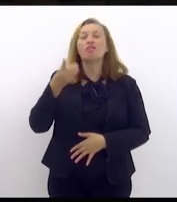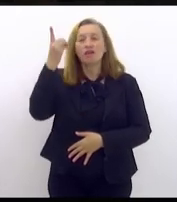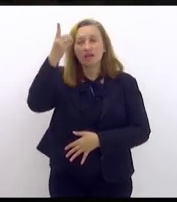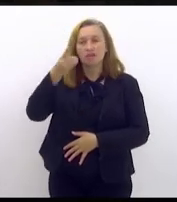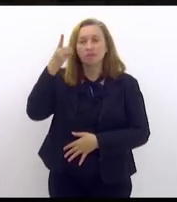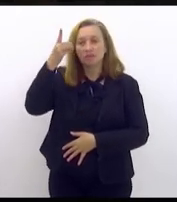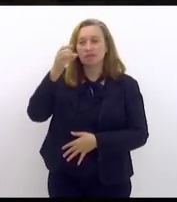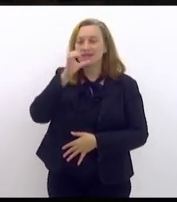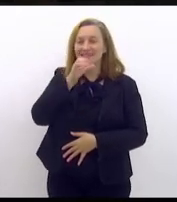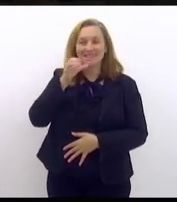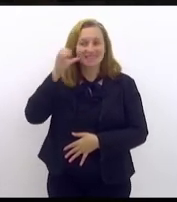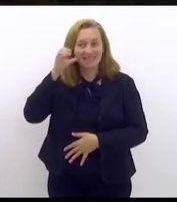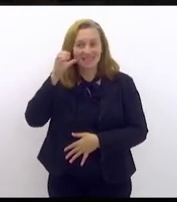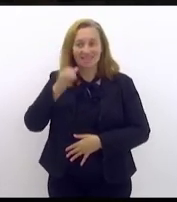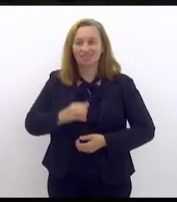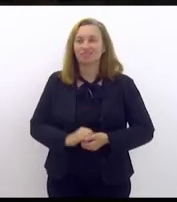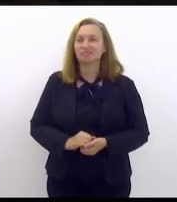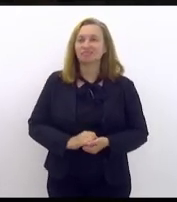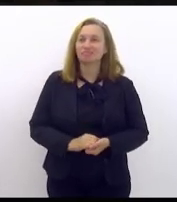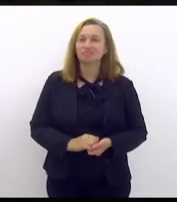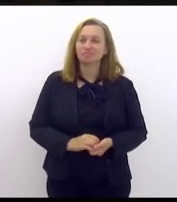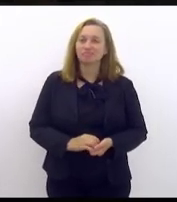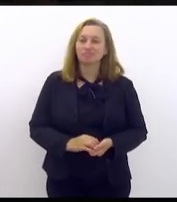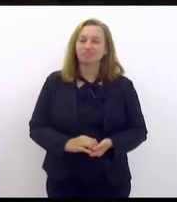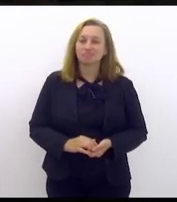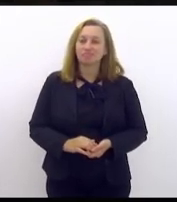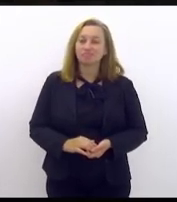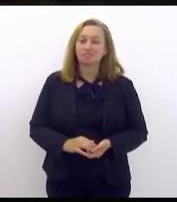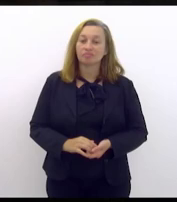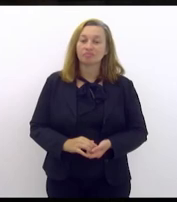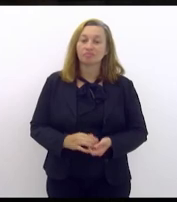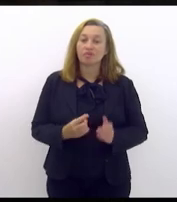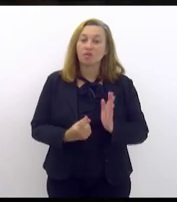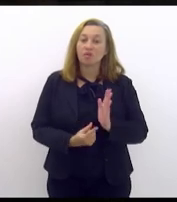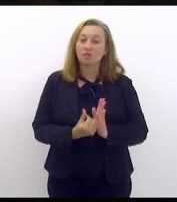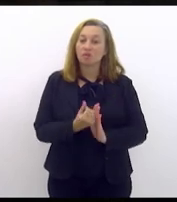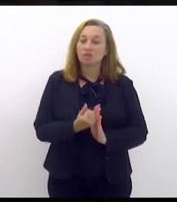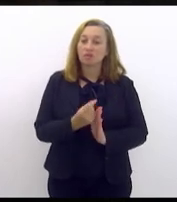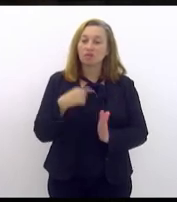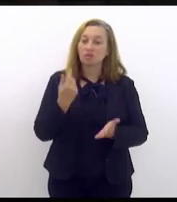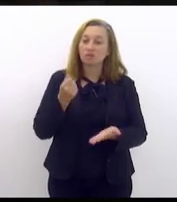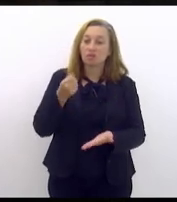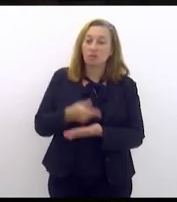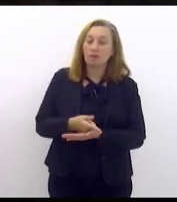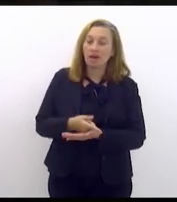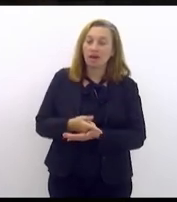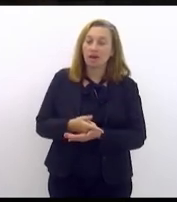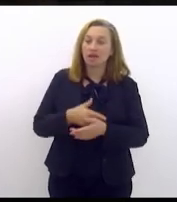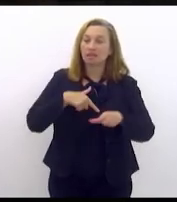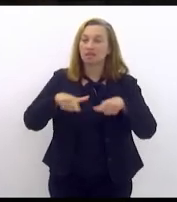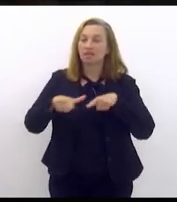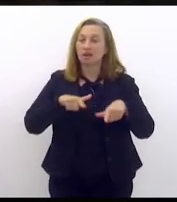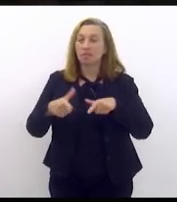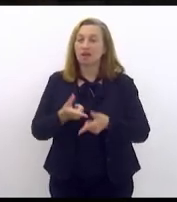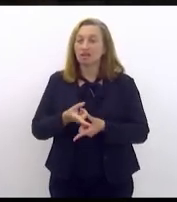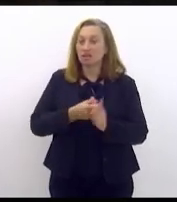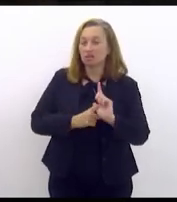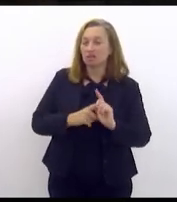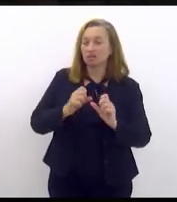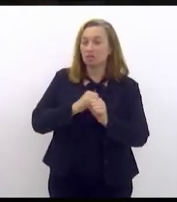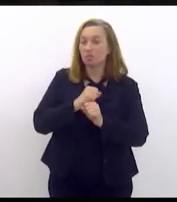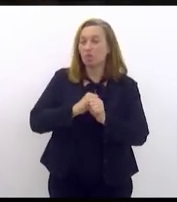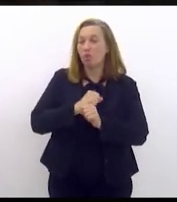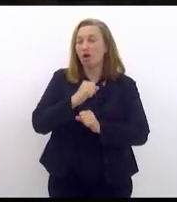deputada Célia Jordão, que no orçamento nós vamos pagar de serviço da dívida para